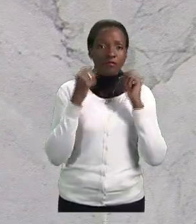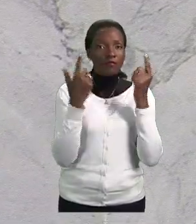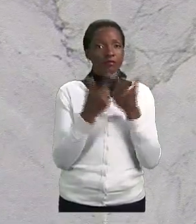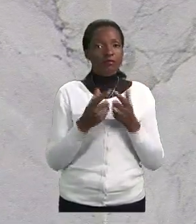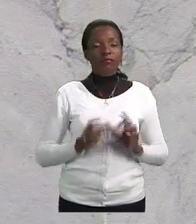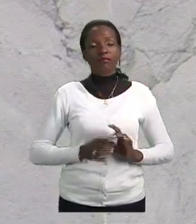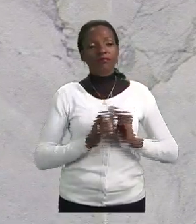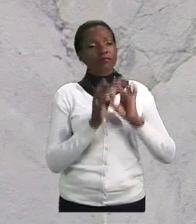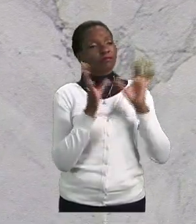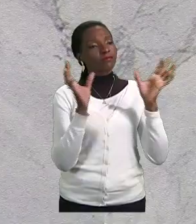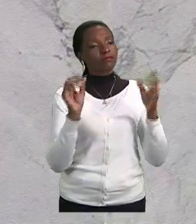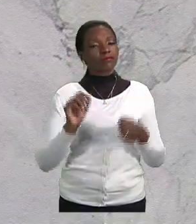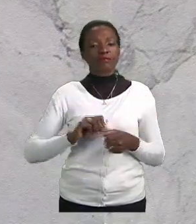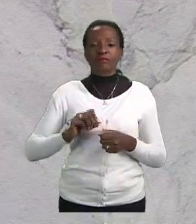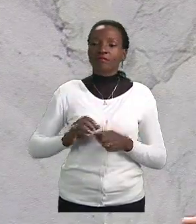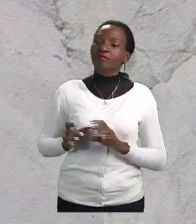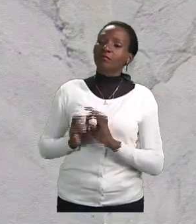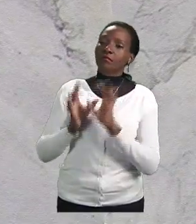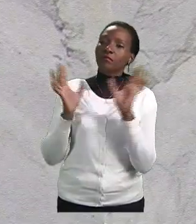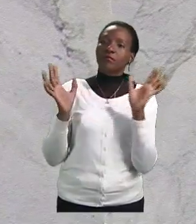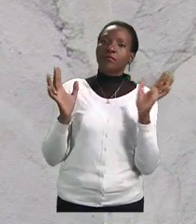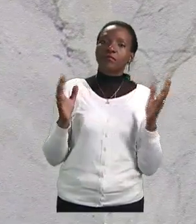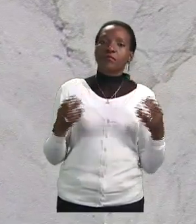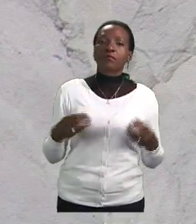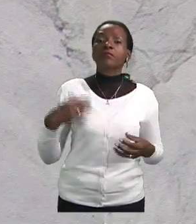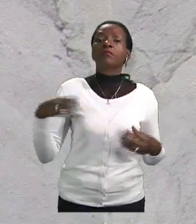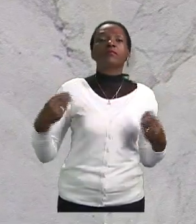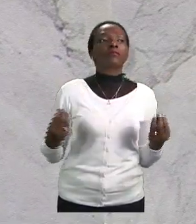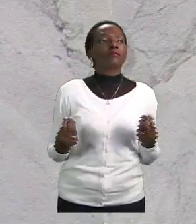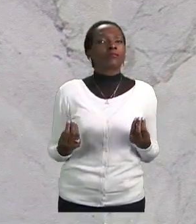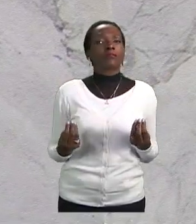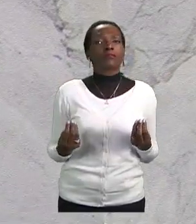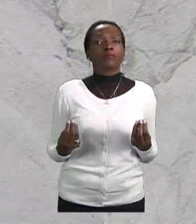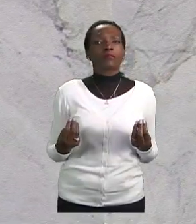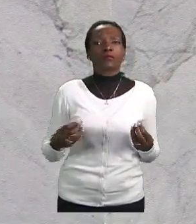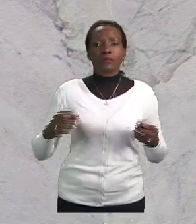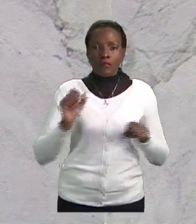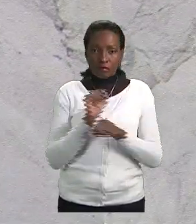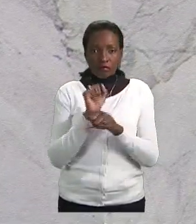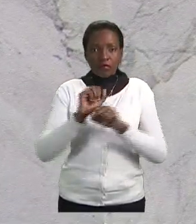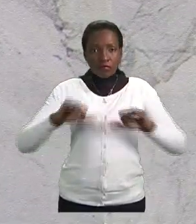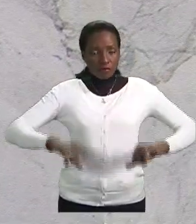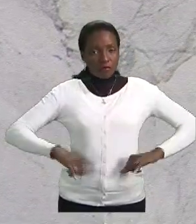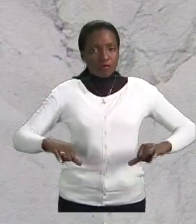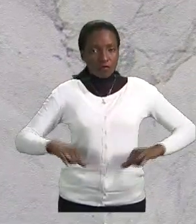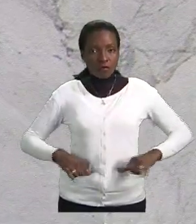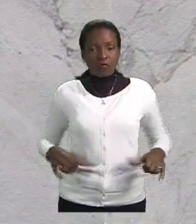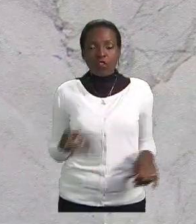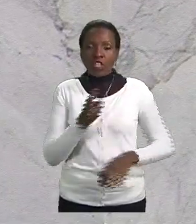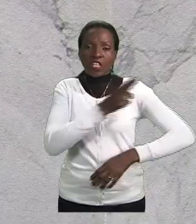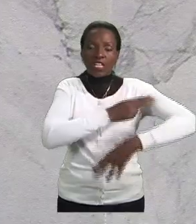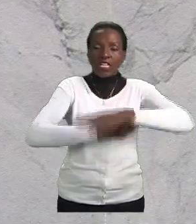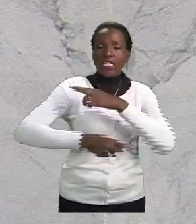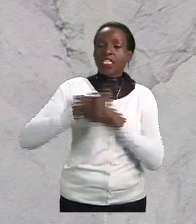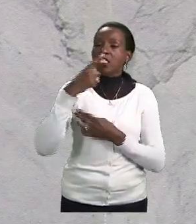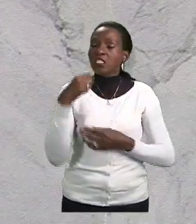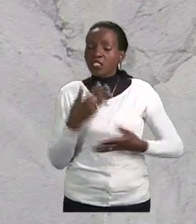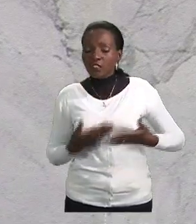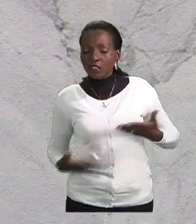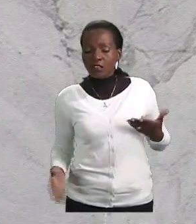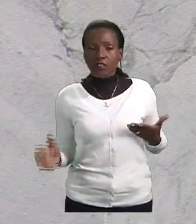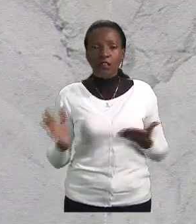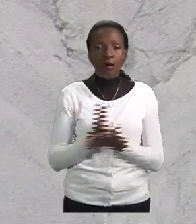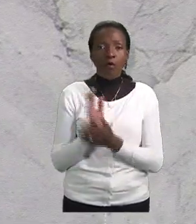quer faz o que quer e aí como é que fica vai ter que alguém se acidentado vai ter que alguém ser ferido para se tomar uma providência